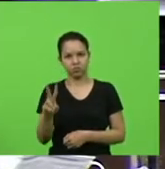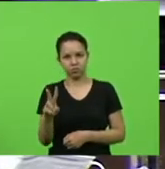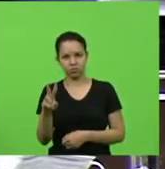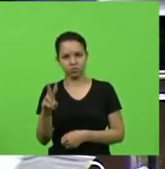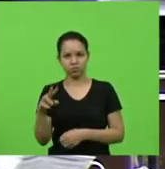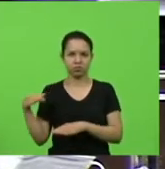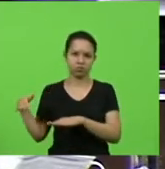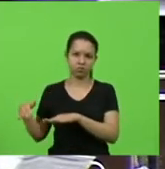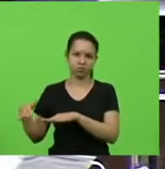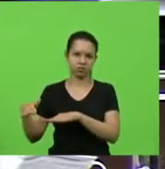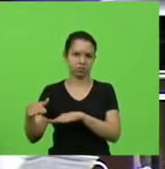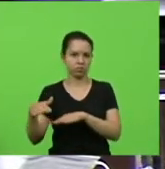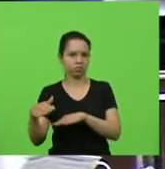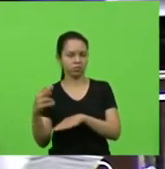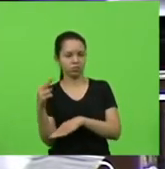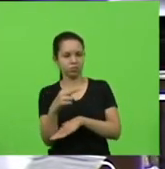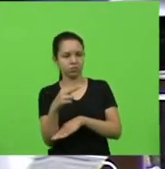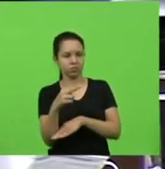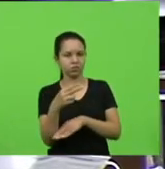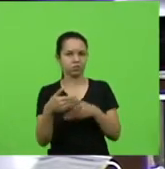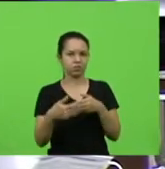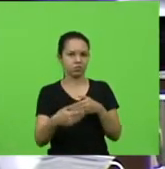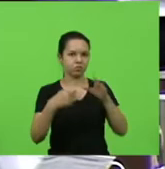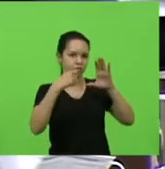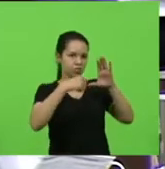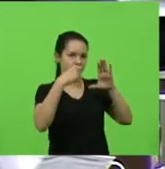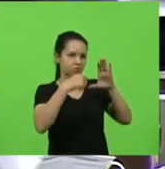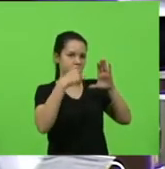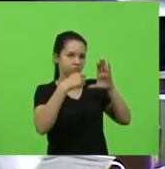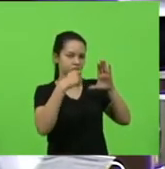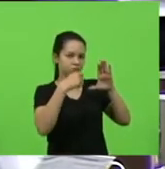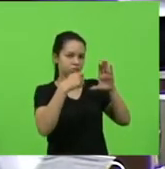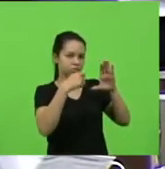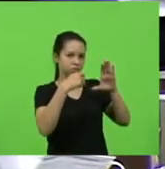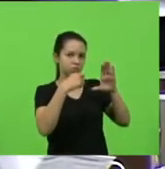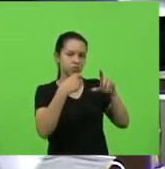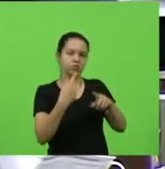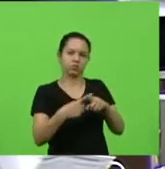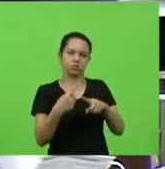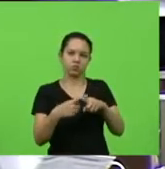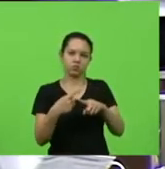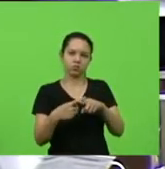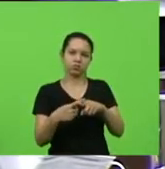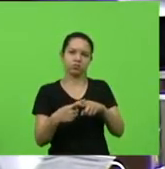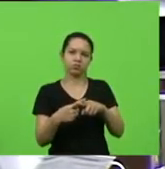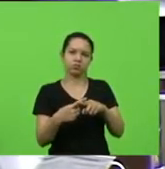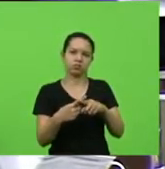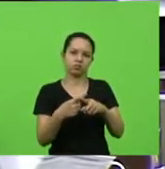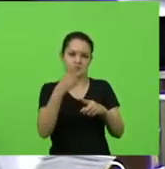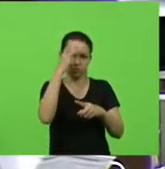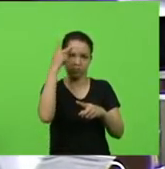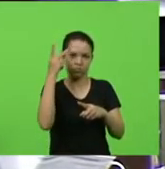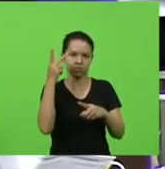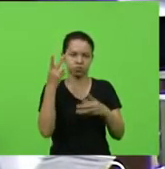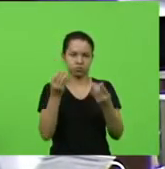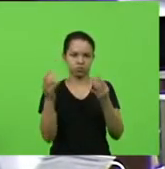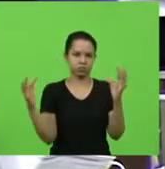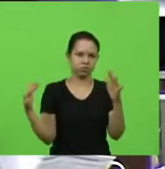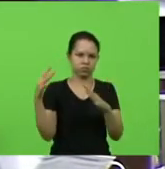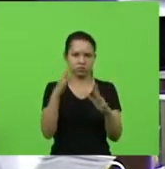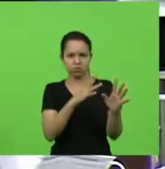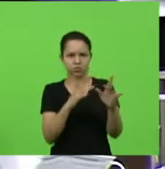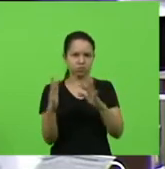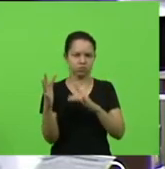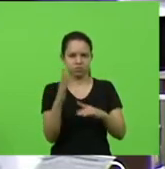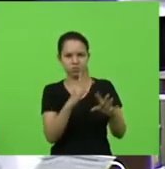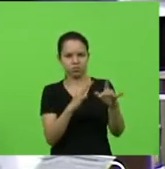e começam a filmar, porque deu muito, muito movimento de brigas e pessoas ali